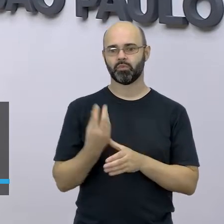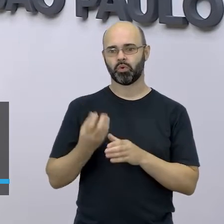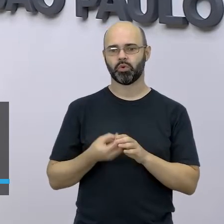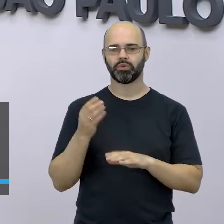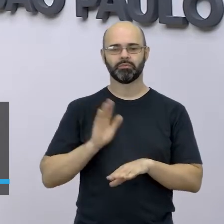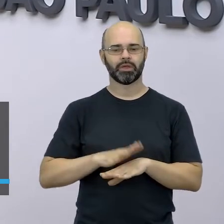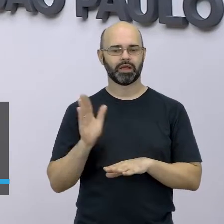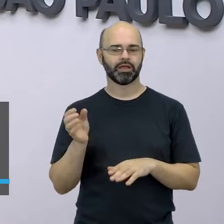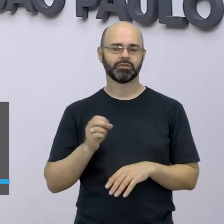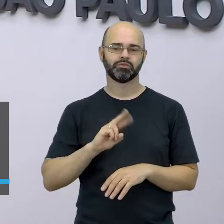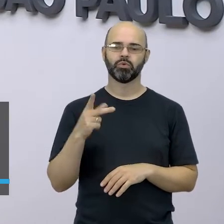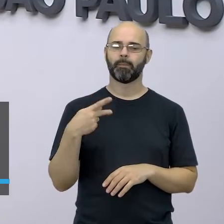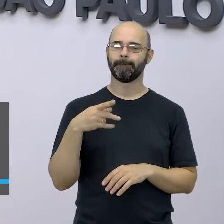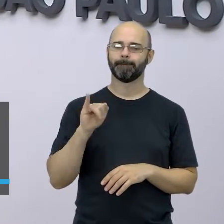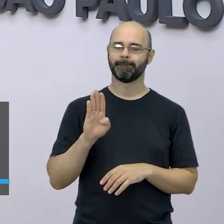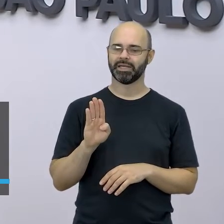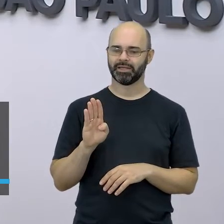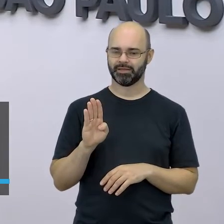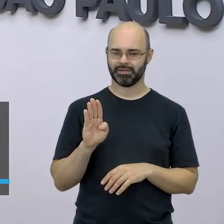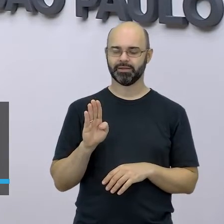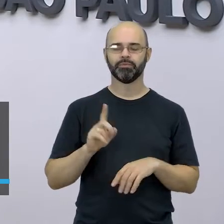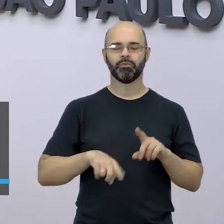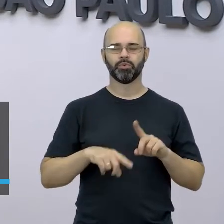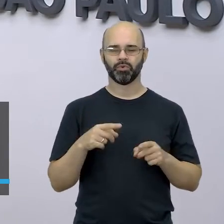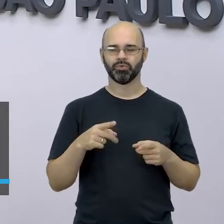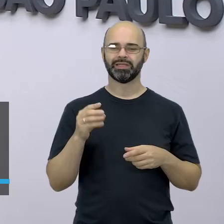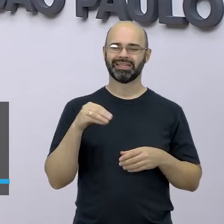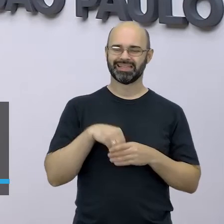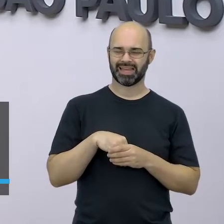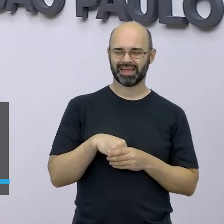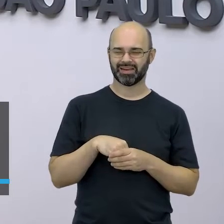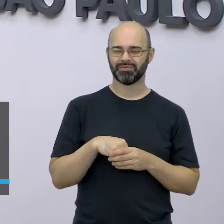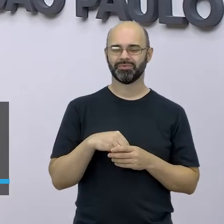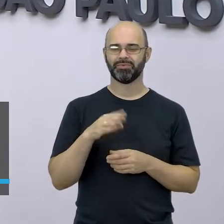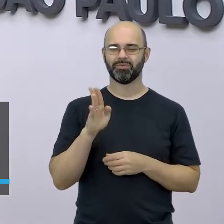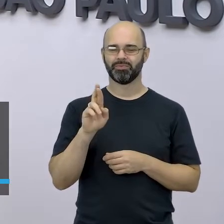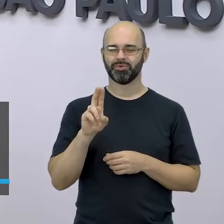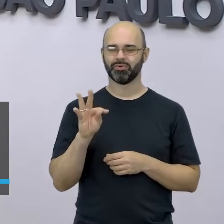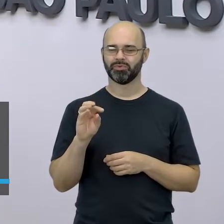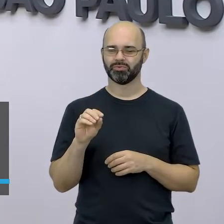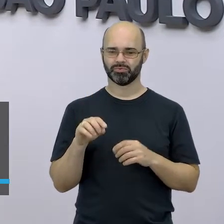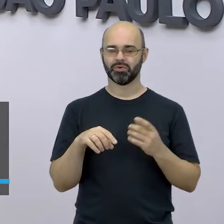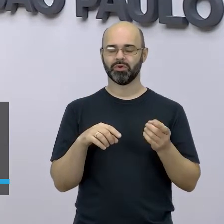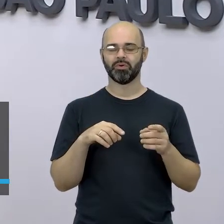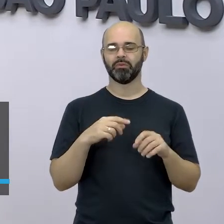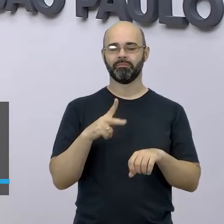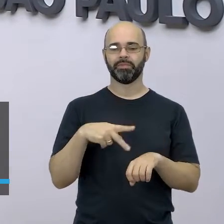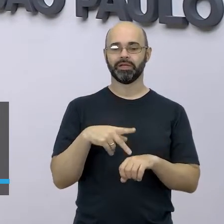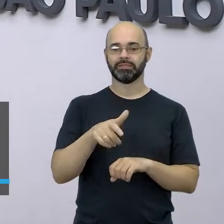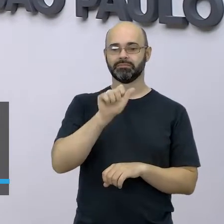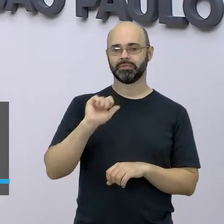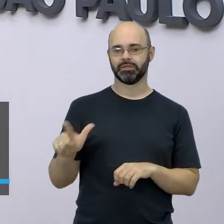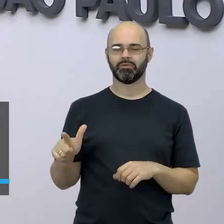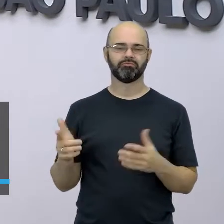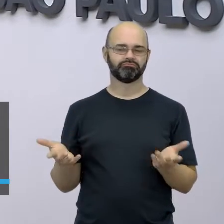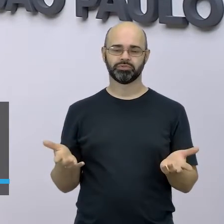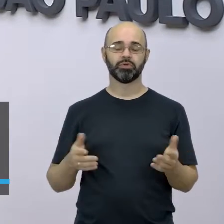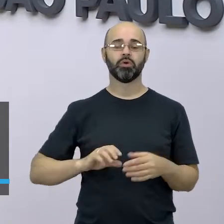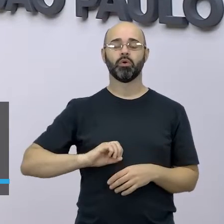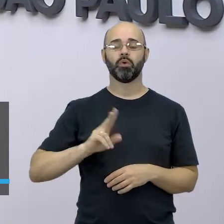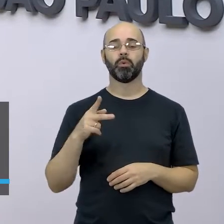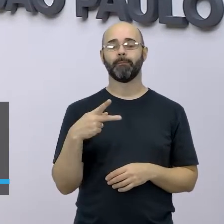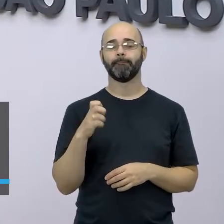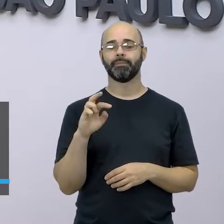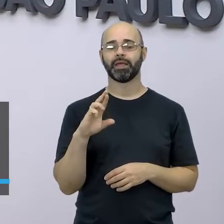tenho um PIB, né, que é o Produto Interno Bruto muito superior ao do outro país, ou então a renda per capita, que a renda